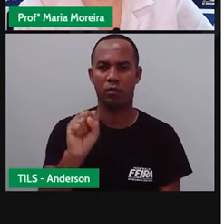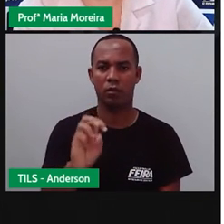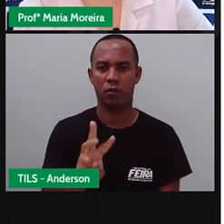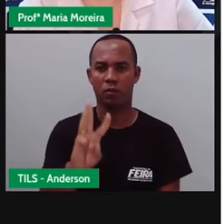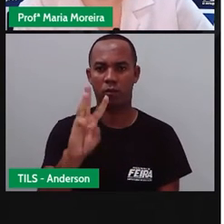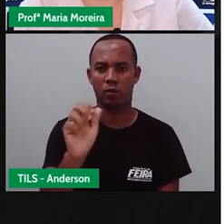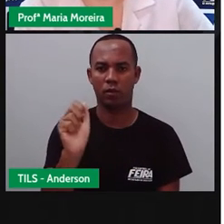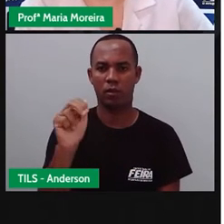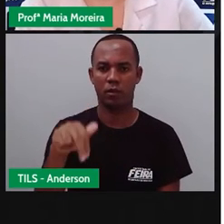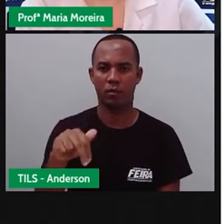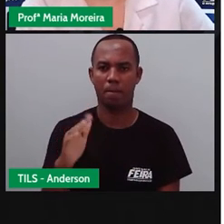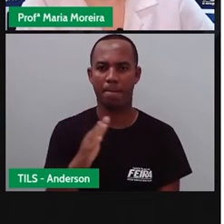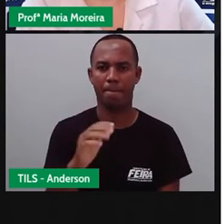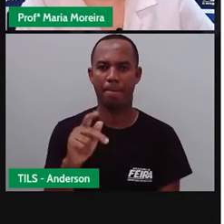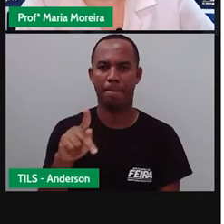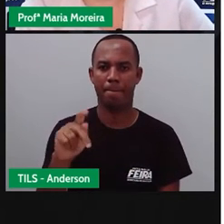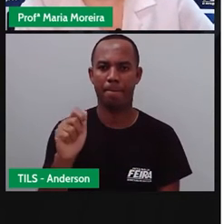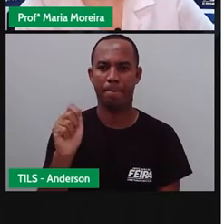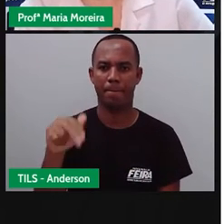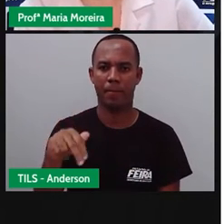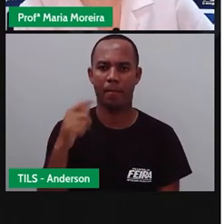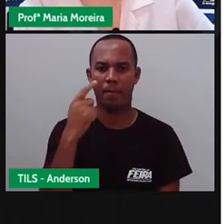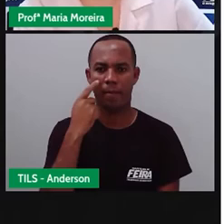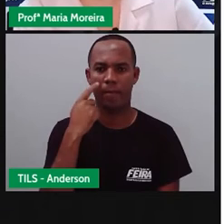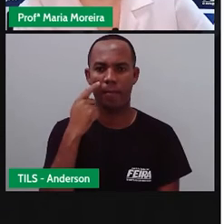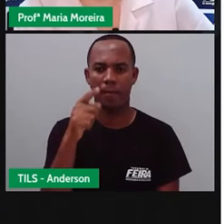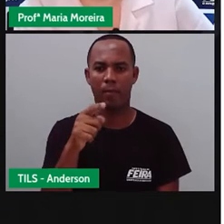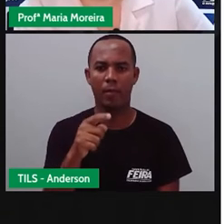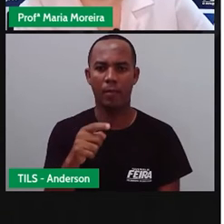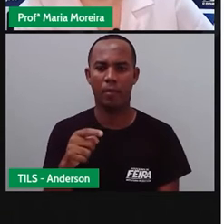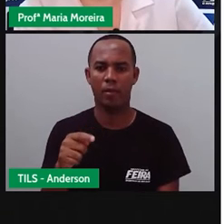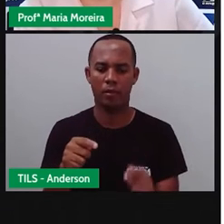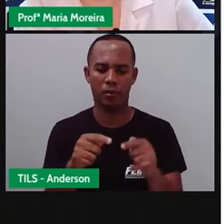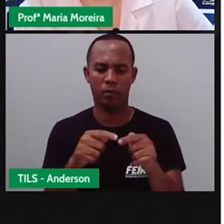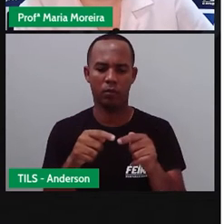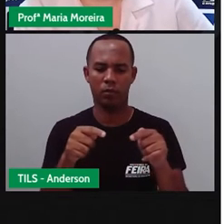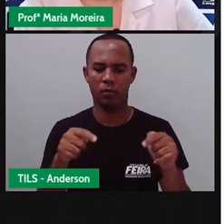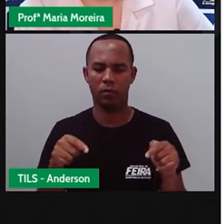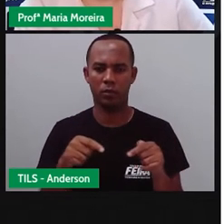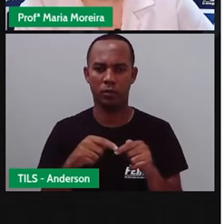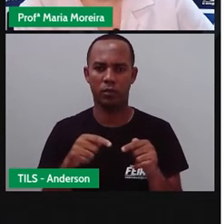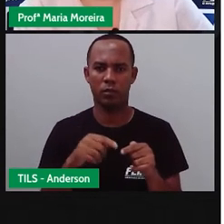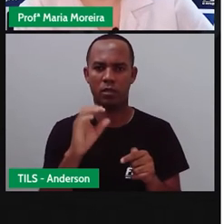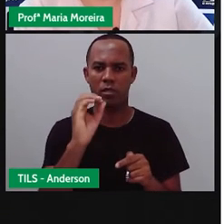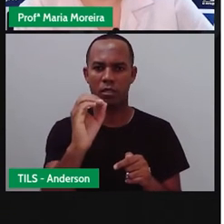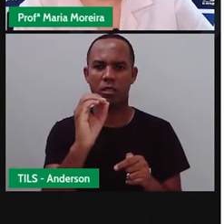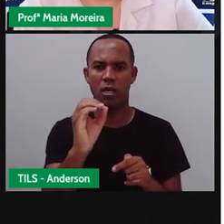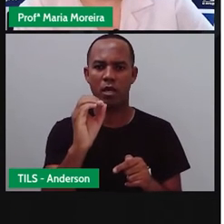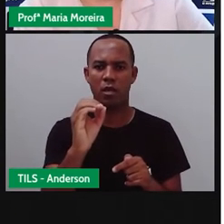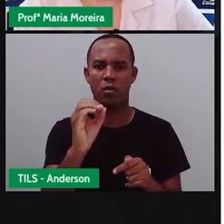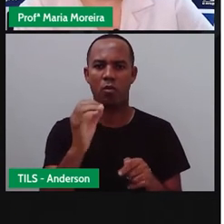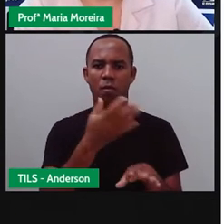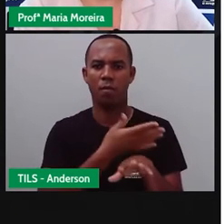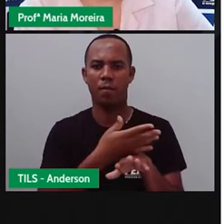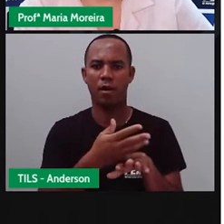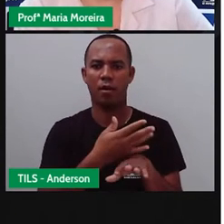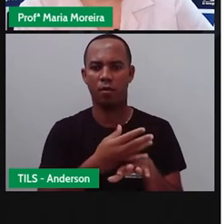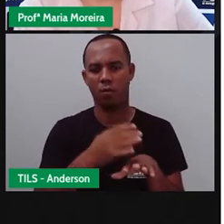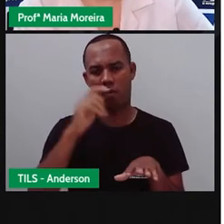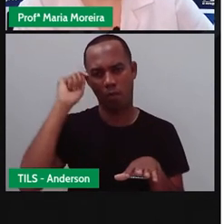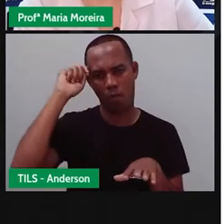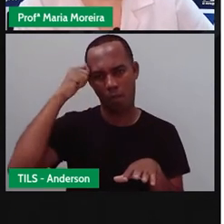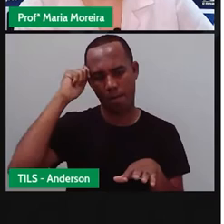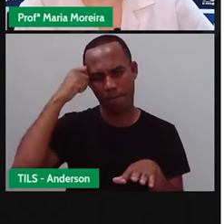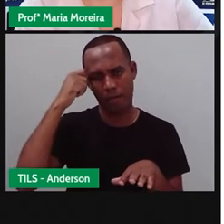vazios significavam que uu0 E aí eles simbolizavam era mais ou menos isso aqui é aqui é um desenho obviamente uma